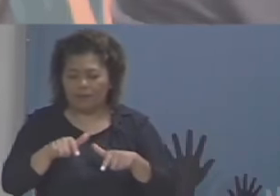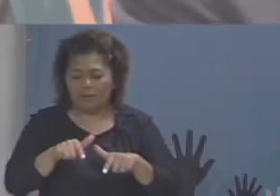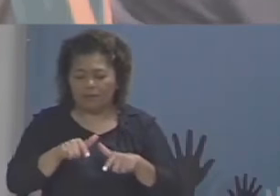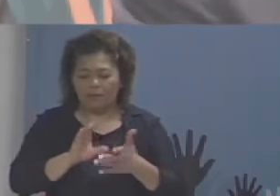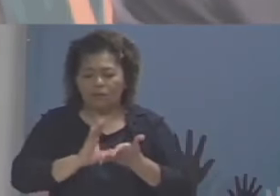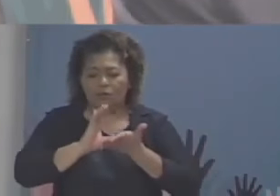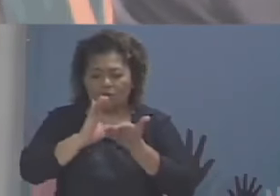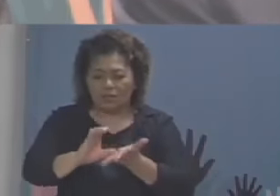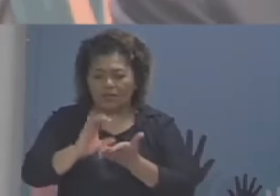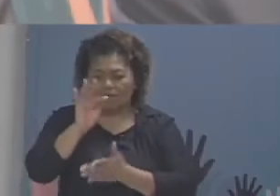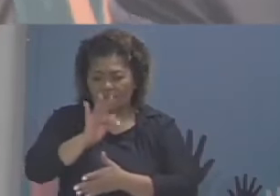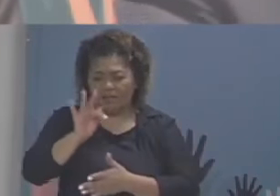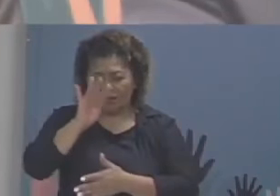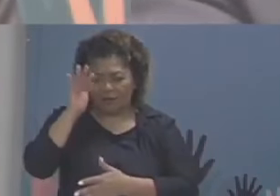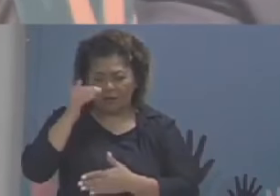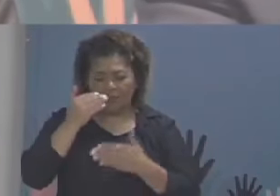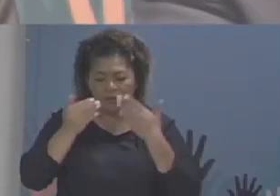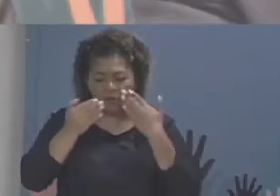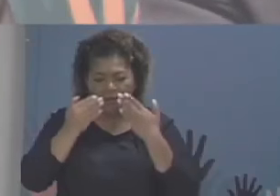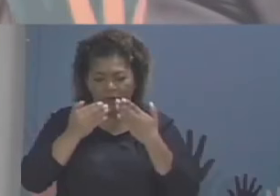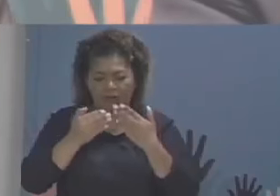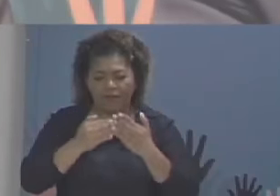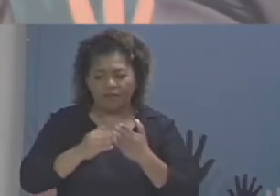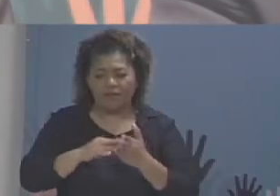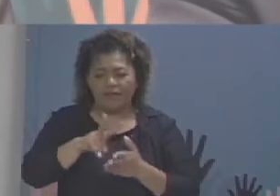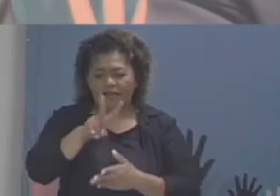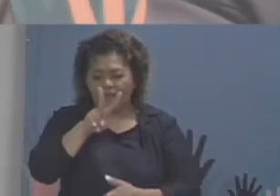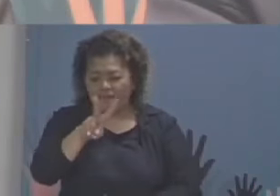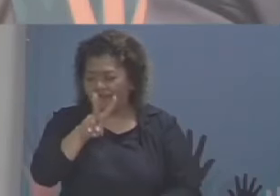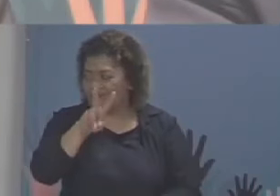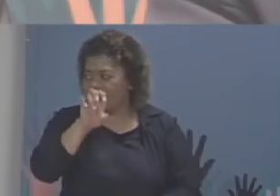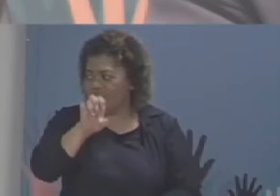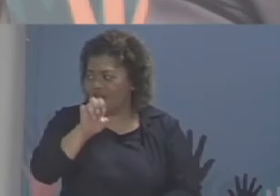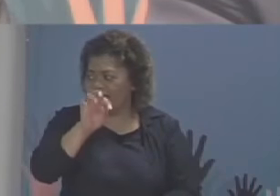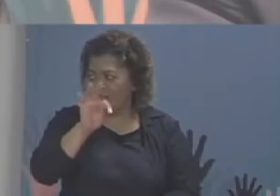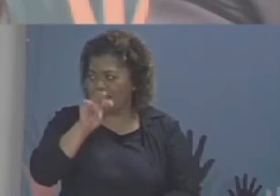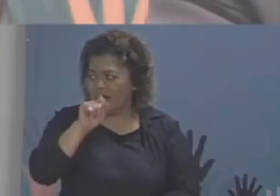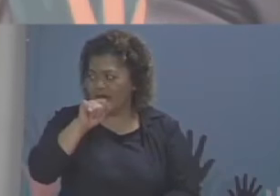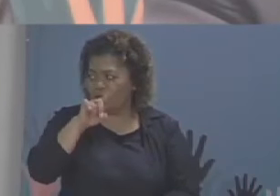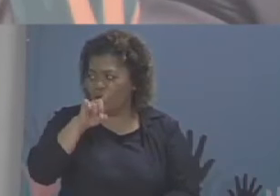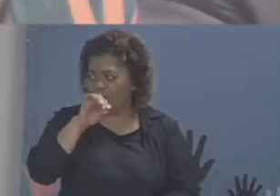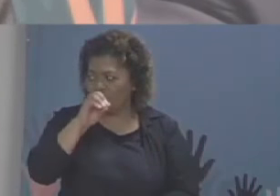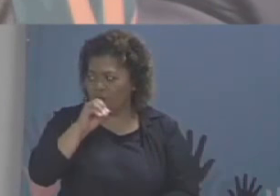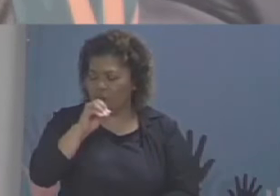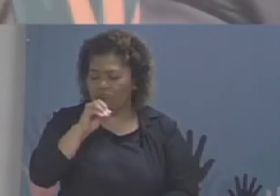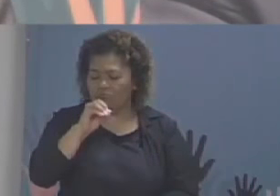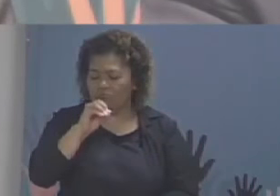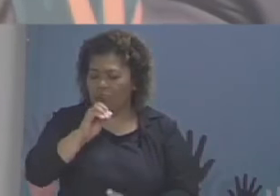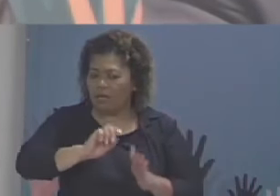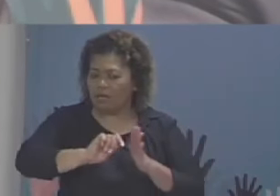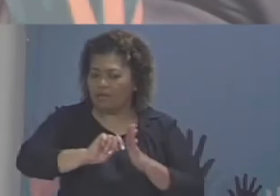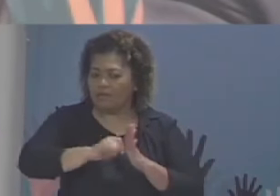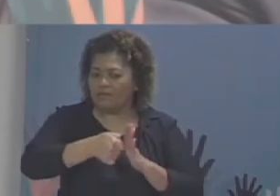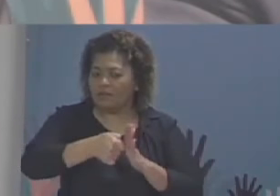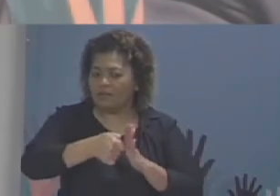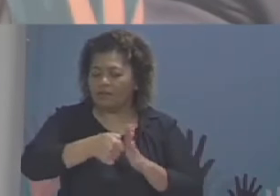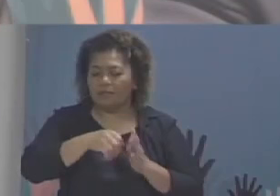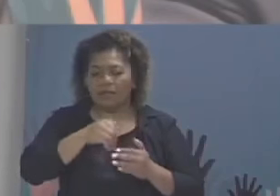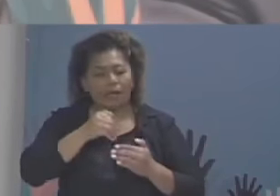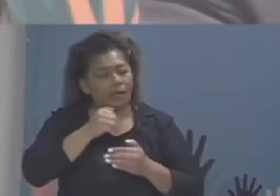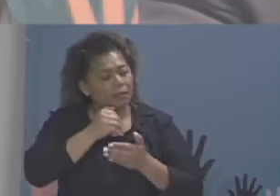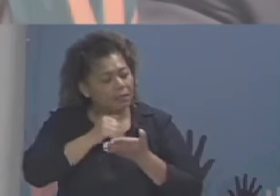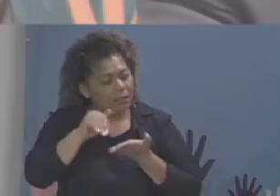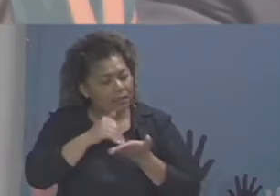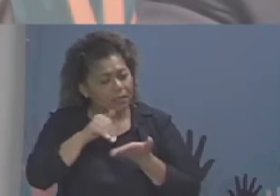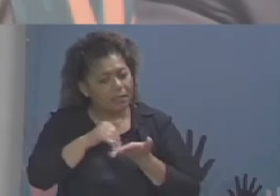Psicologia, aprovamos. Ele foi vetado por um parecer do Ministério da Saúde, vetado porque a Secretaria de